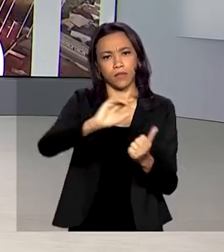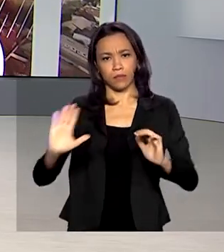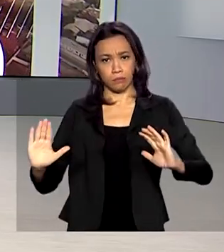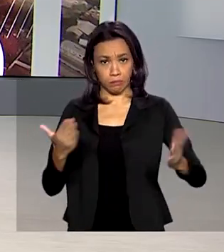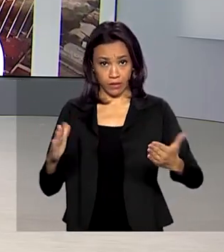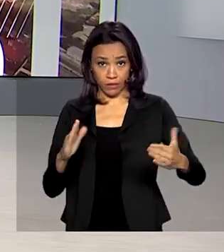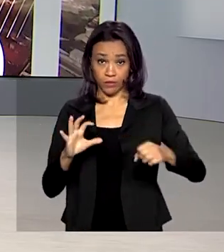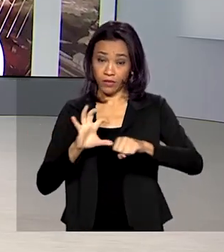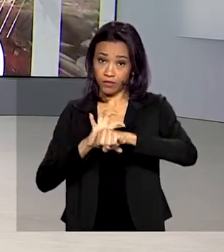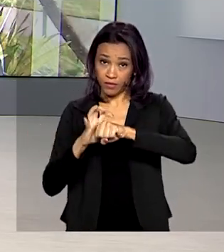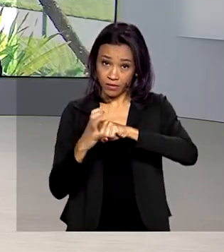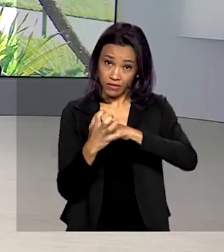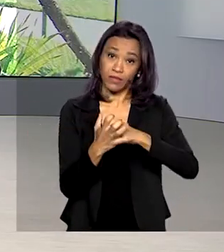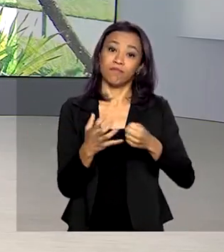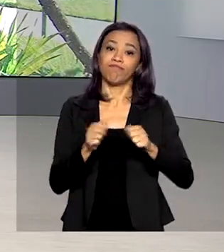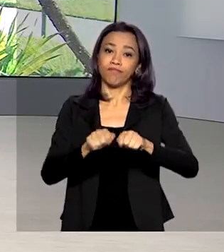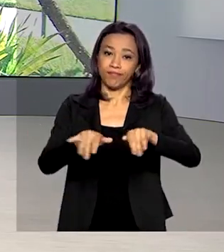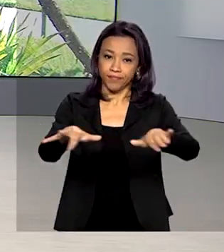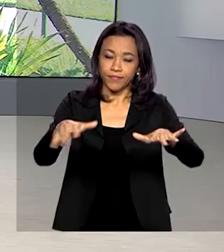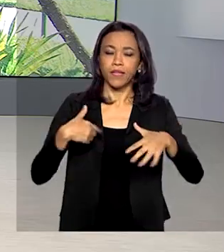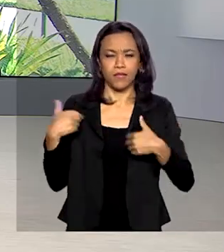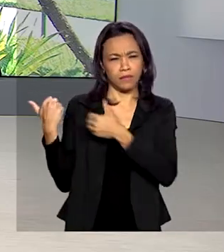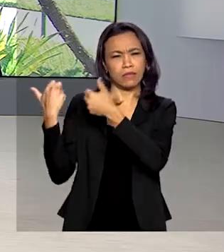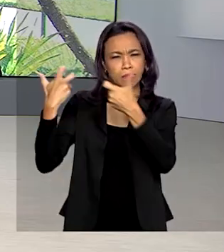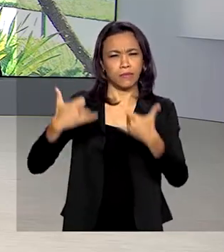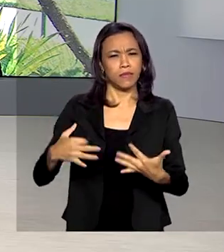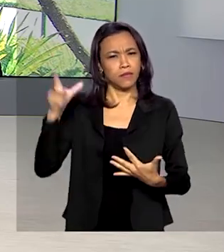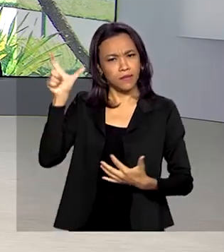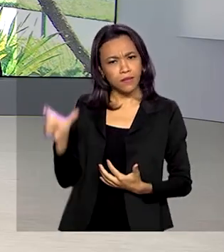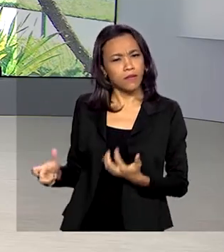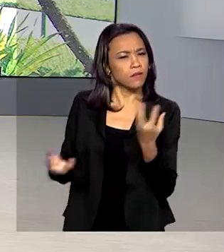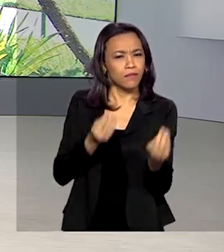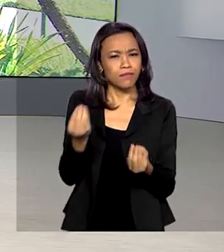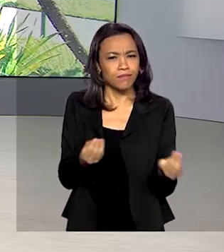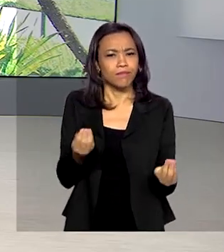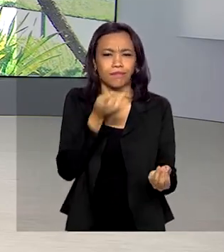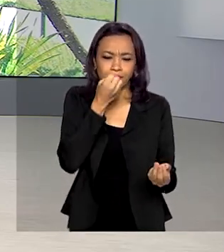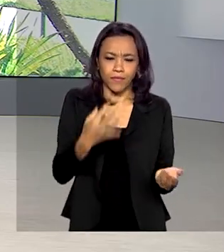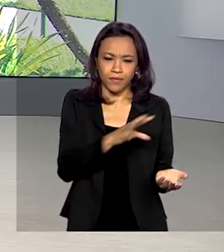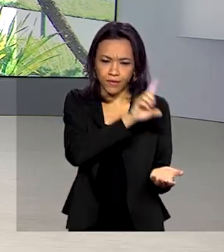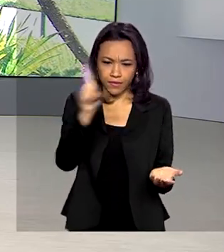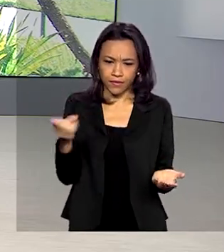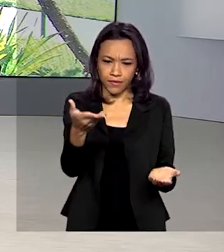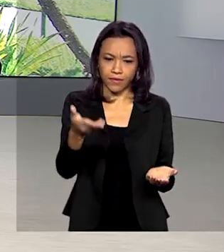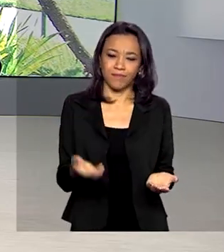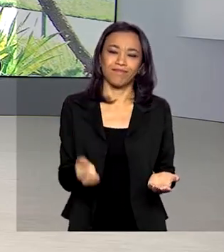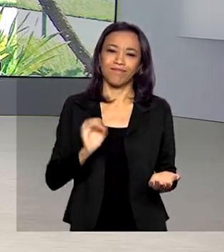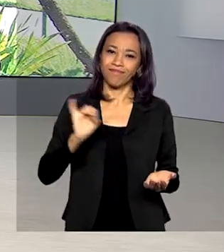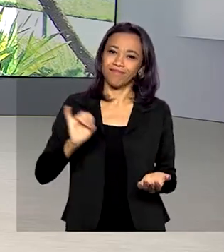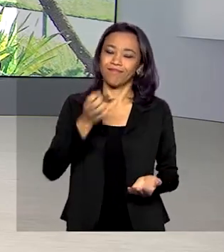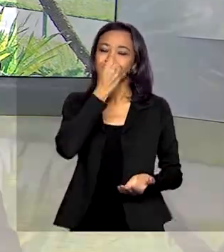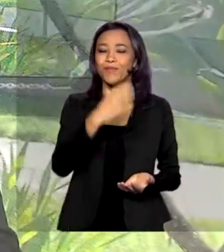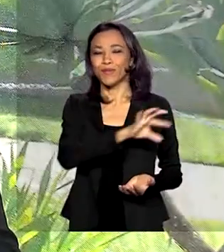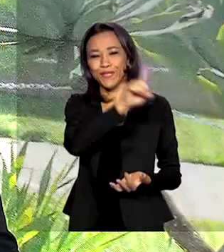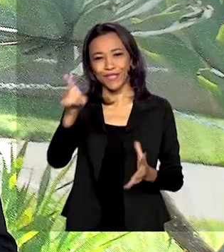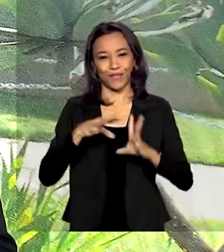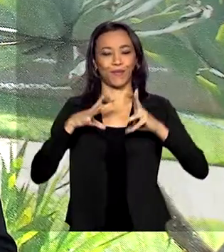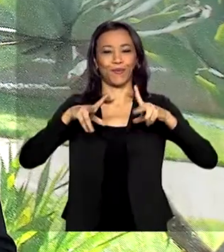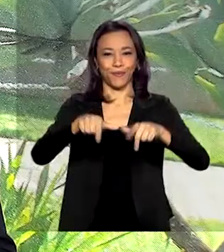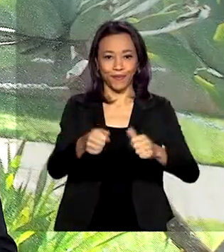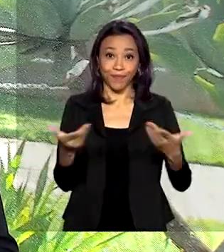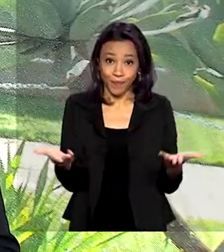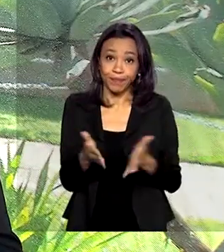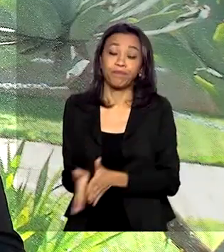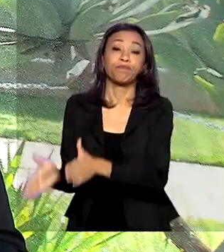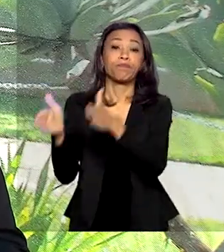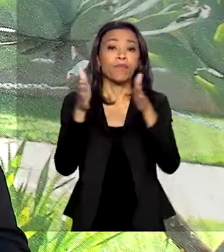coronavírus. O repórter Glauco de Queiroz conta pra gente ao vivo. Oi Glauco, bom dia. Olá, bom dia Renata, bom dia a todos. Olha,